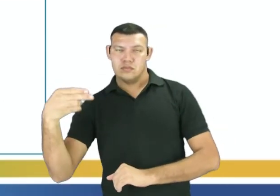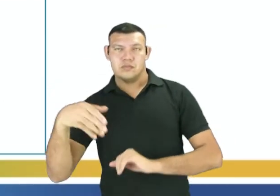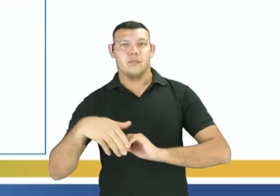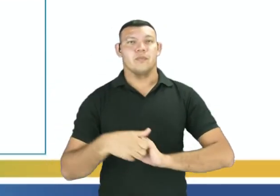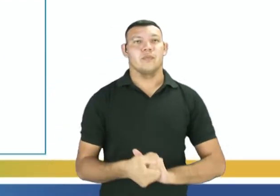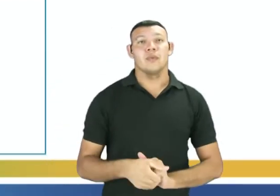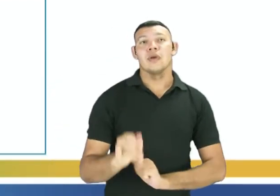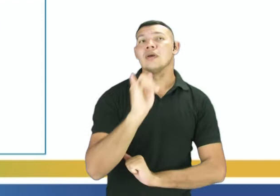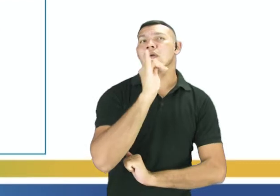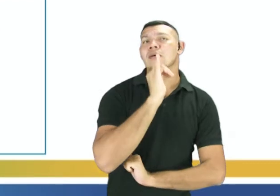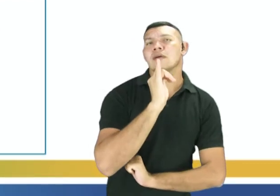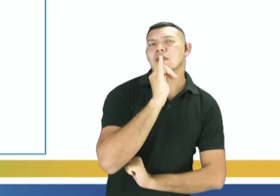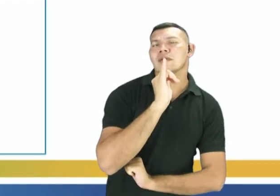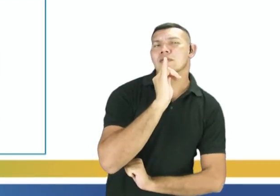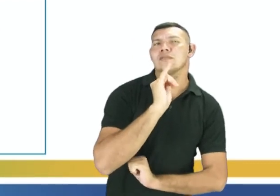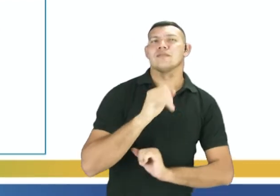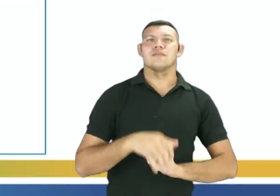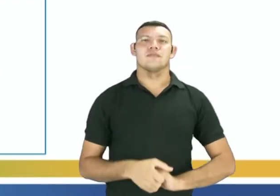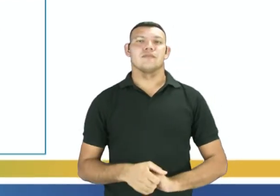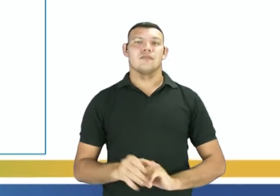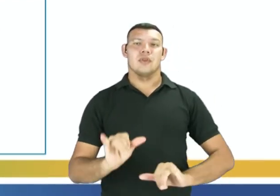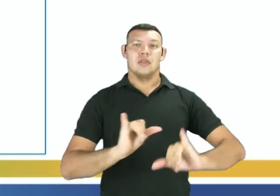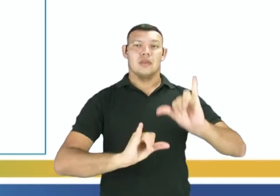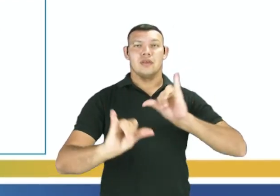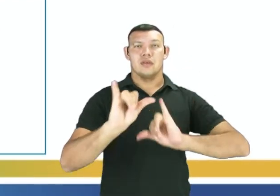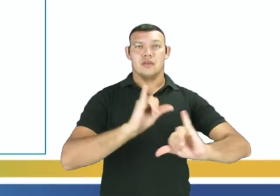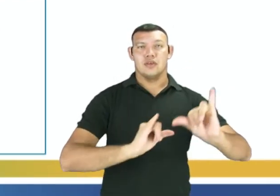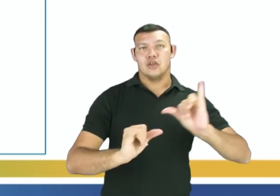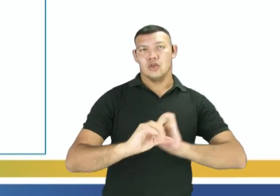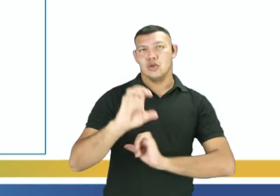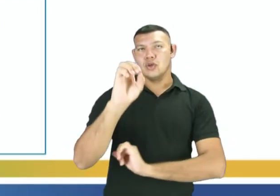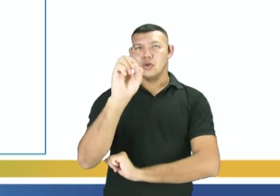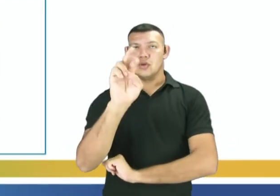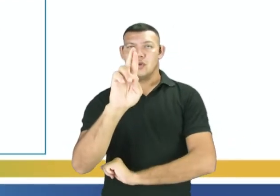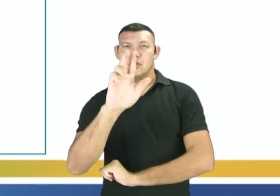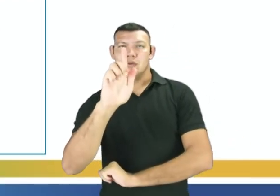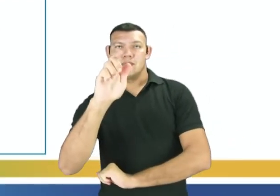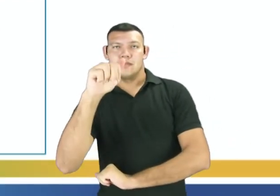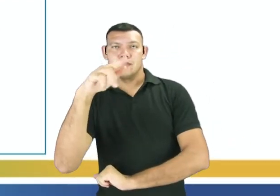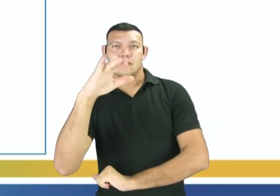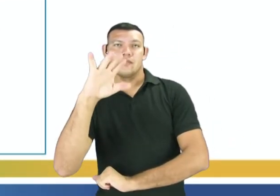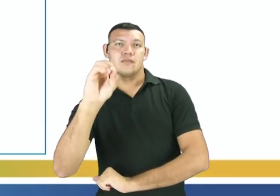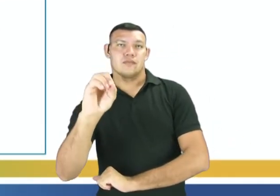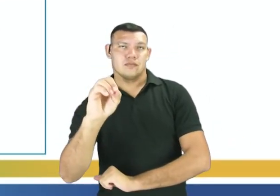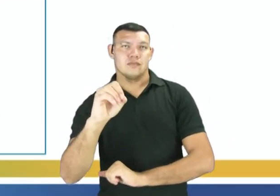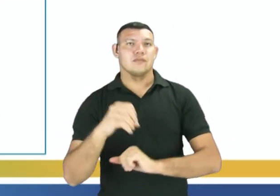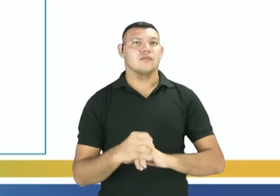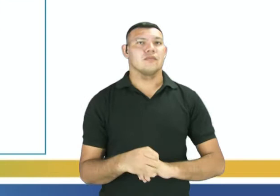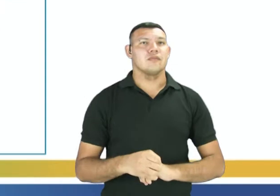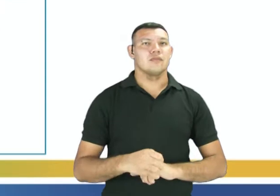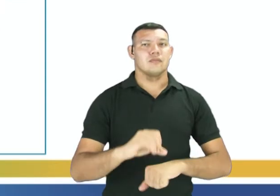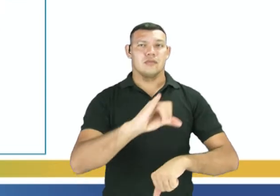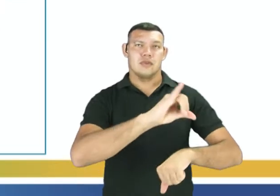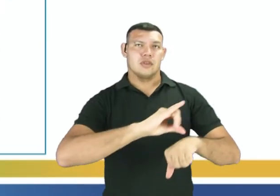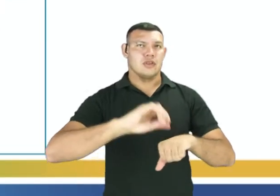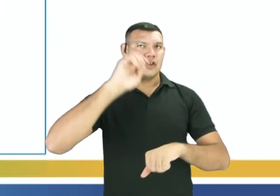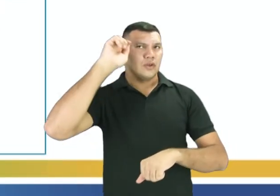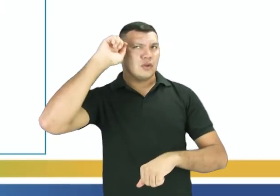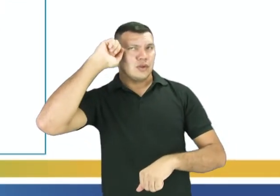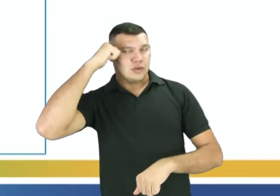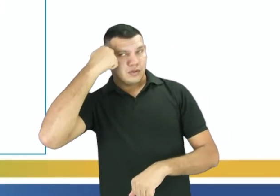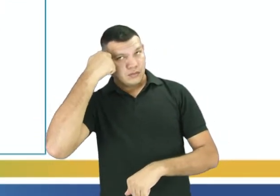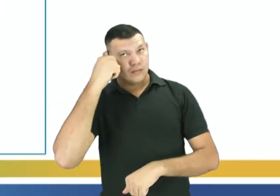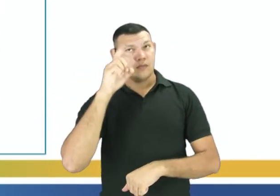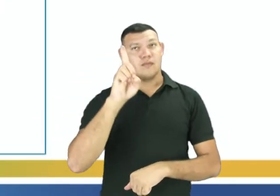Outro exemplo de composto orgânico também é os derivados do petróleo, como vocês podem ver: a querosene, o óleo